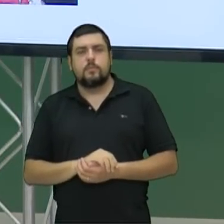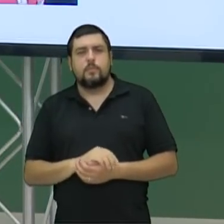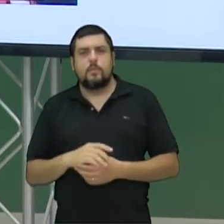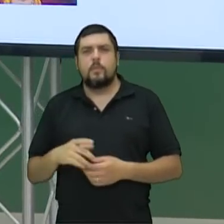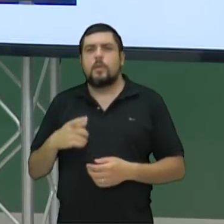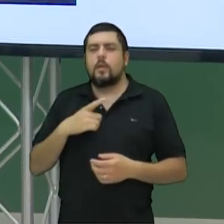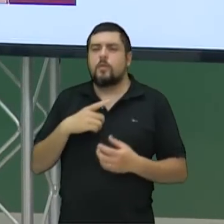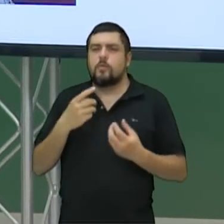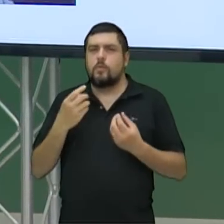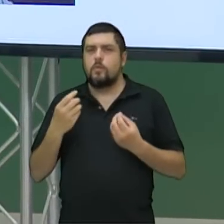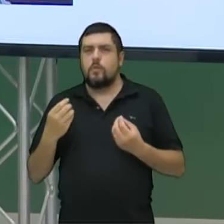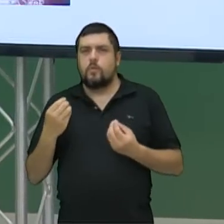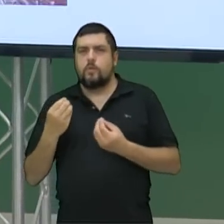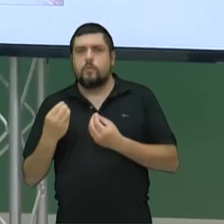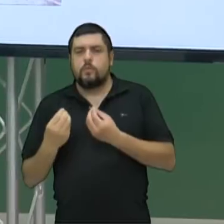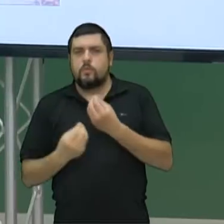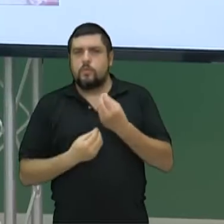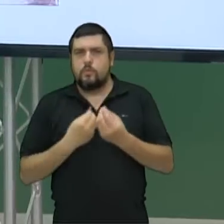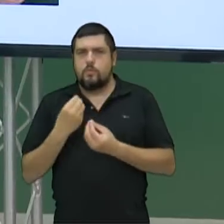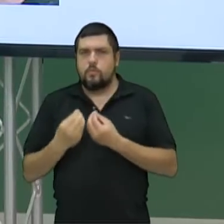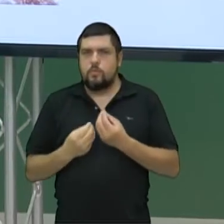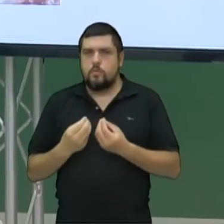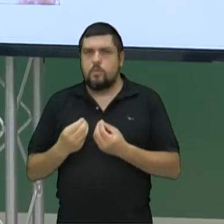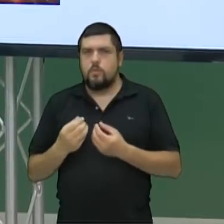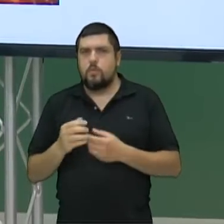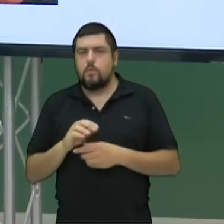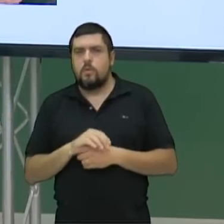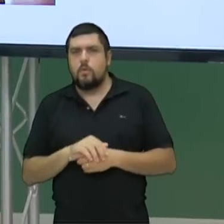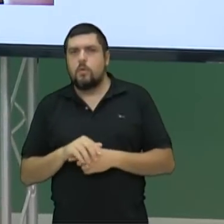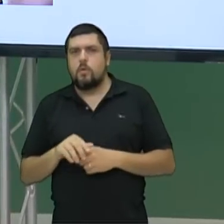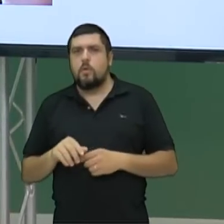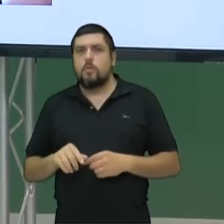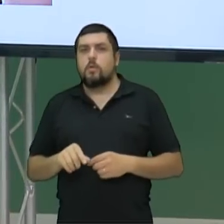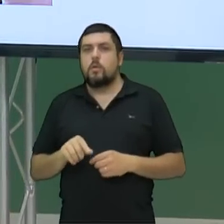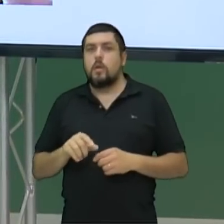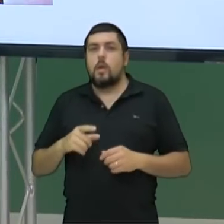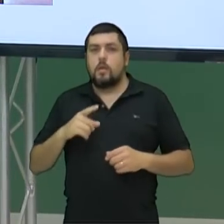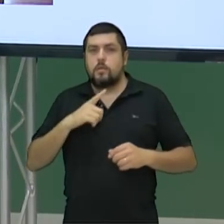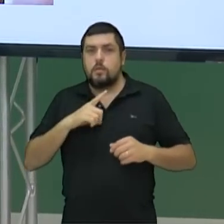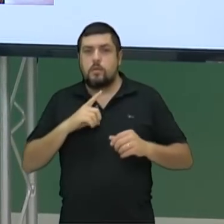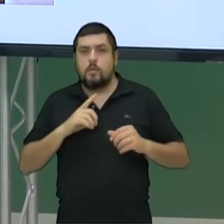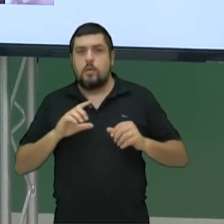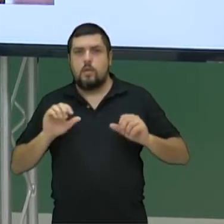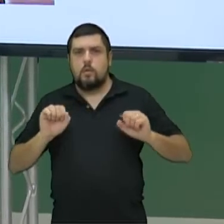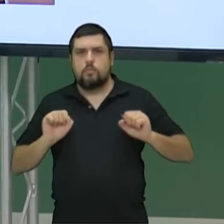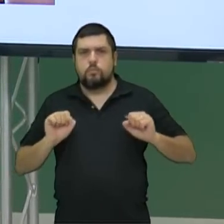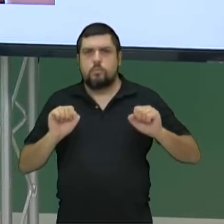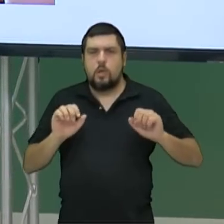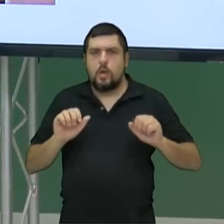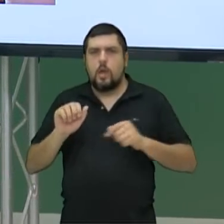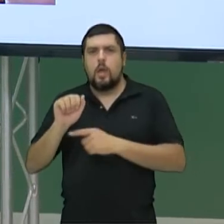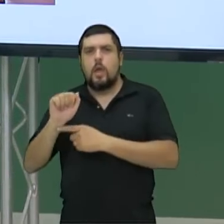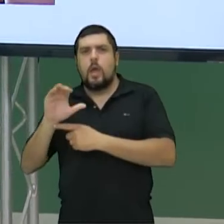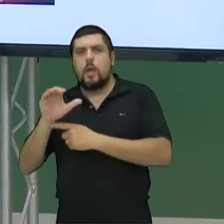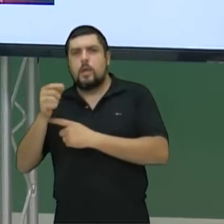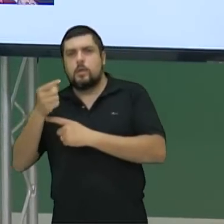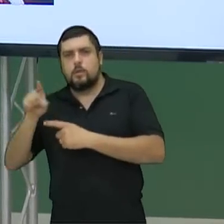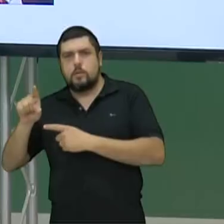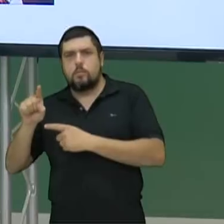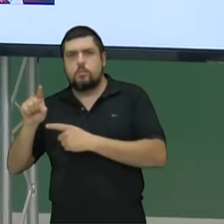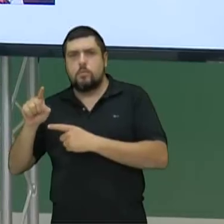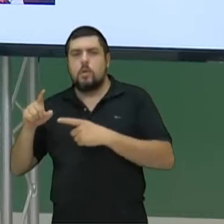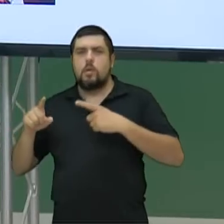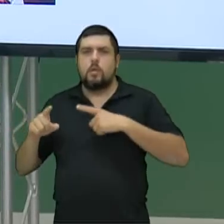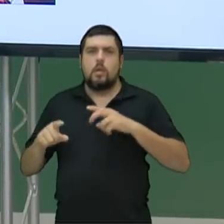Alguém, certo, está promovendo uma ação e nós temos uma reação envolvida aqui, certo? Então,